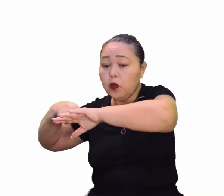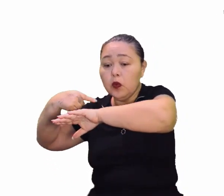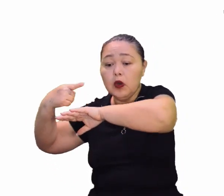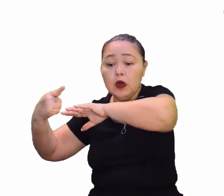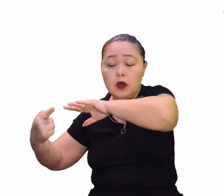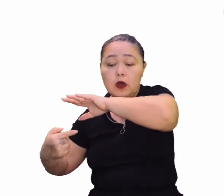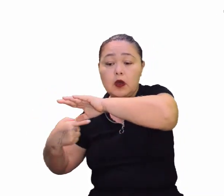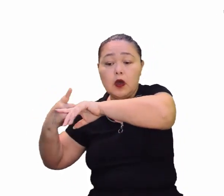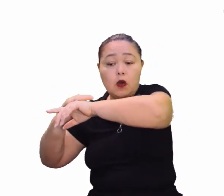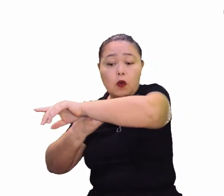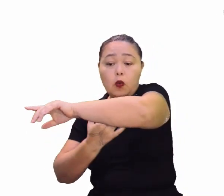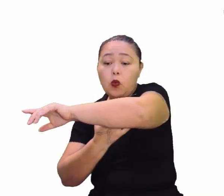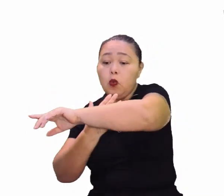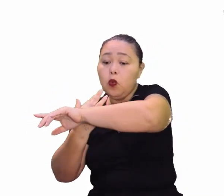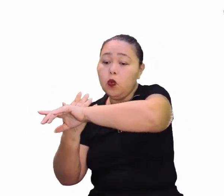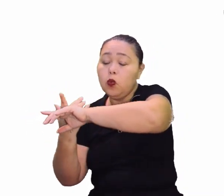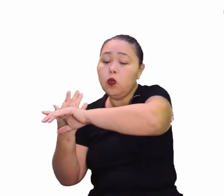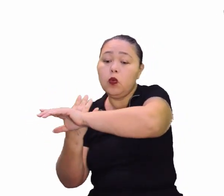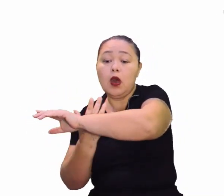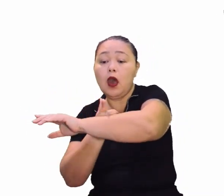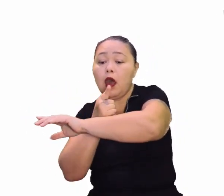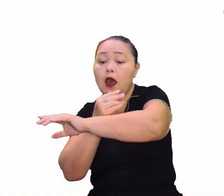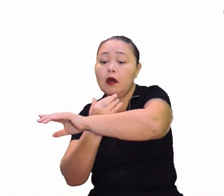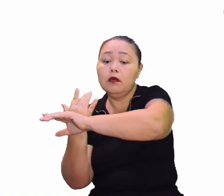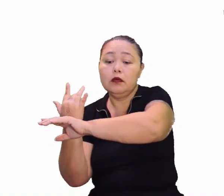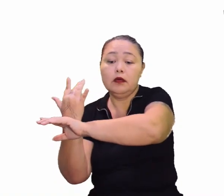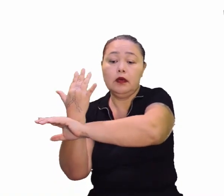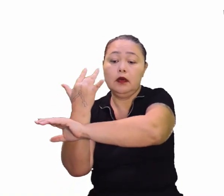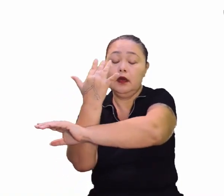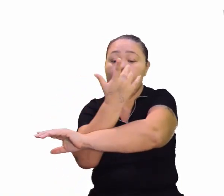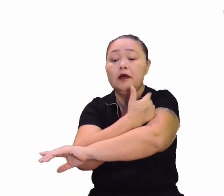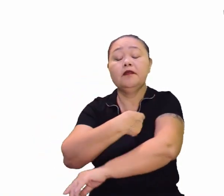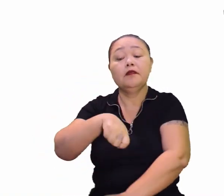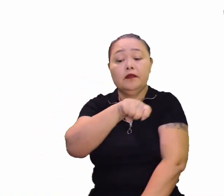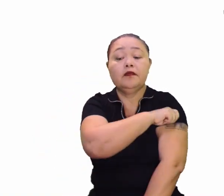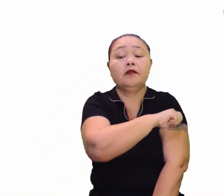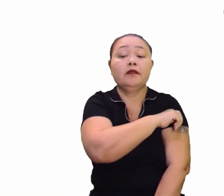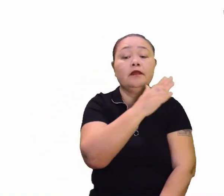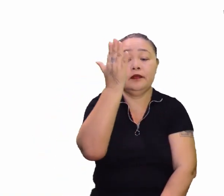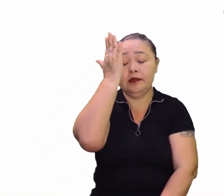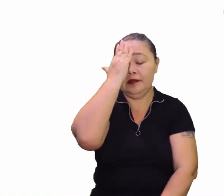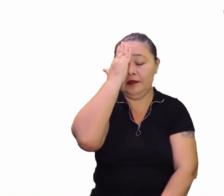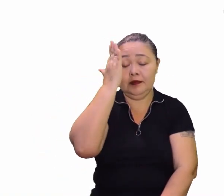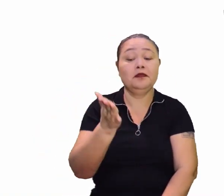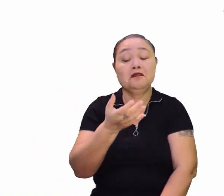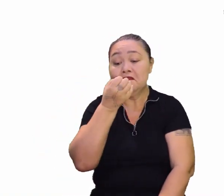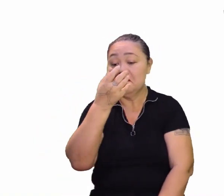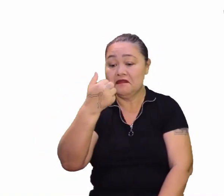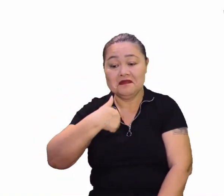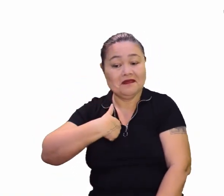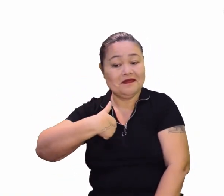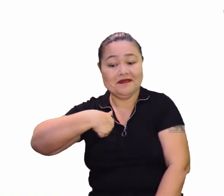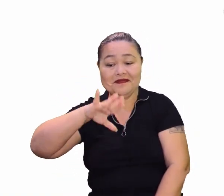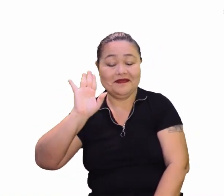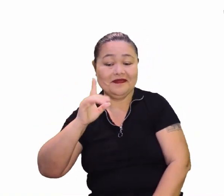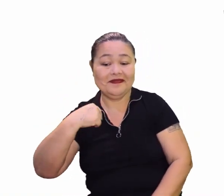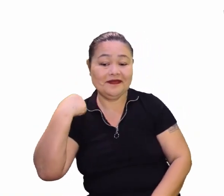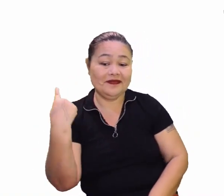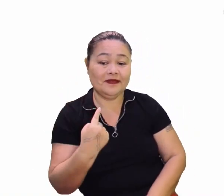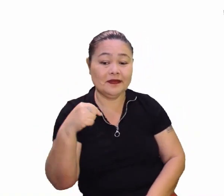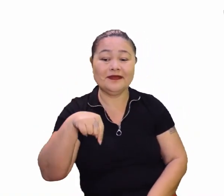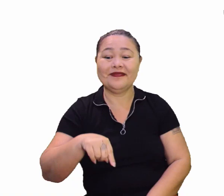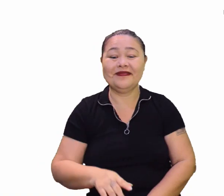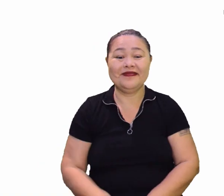honram, né? E tenham uma produção interessante na safra. Os alunos sabem muito bem disso. Muito mais do que Mais do que nós.